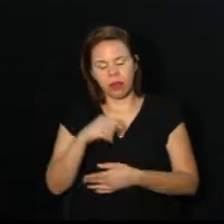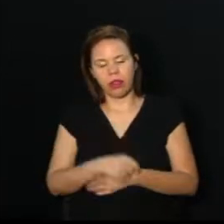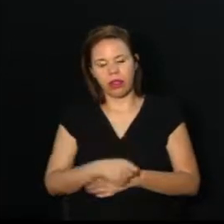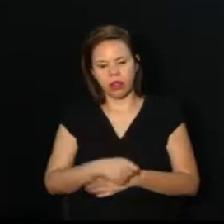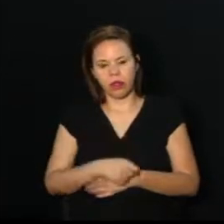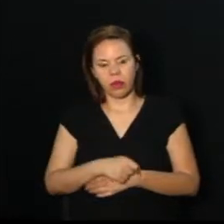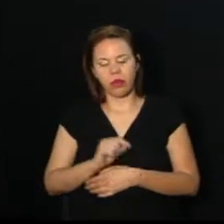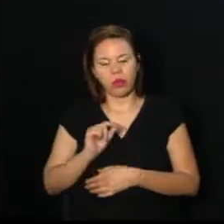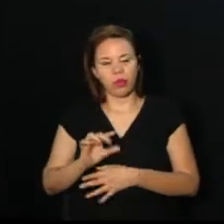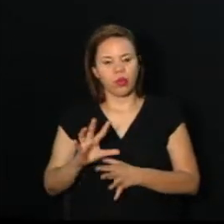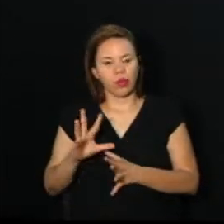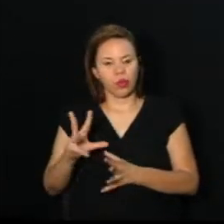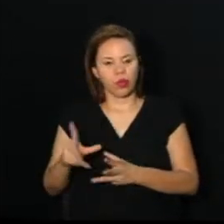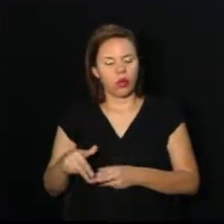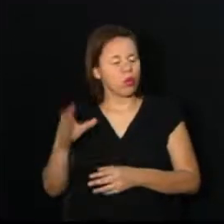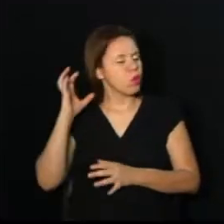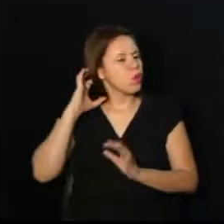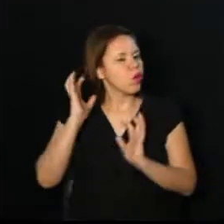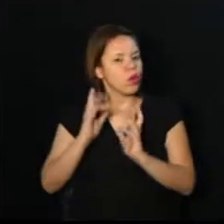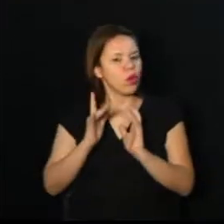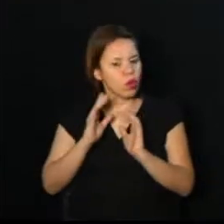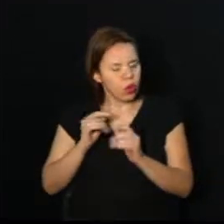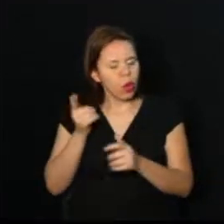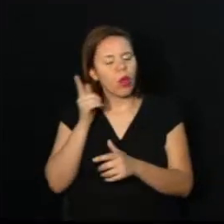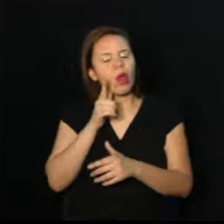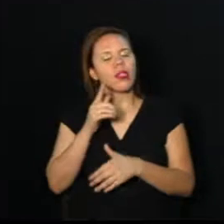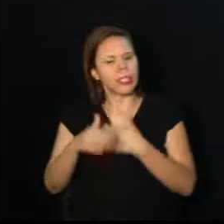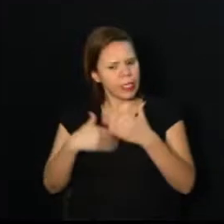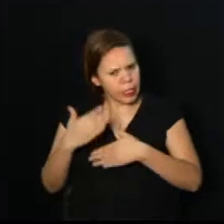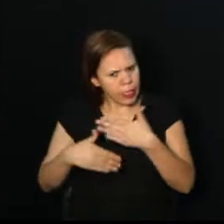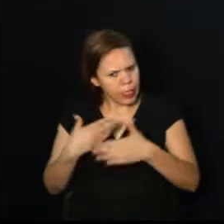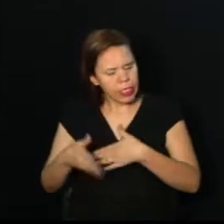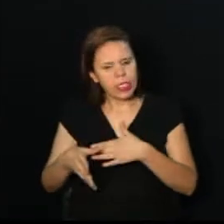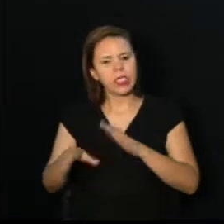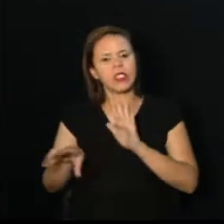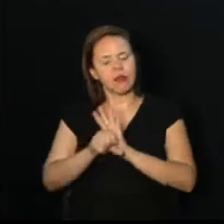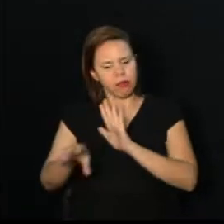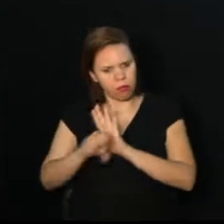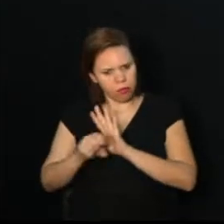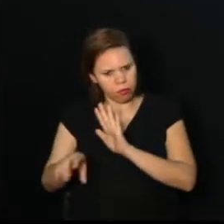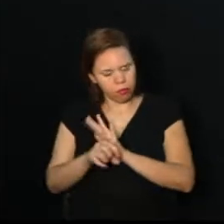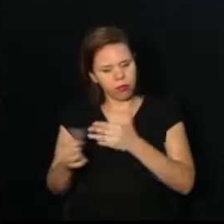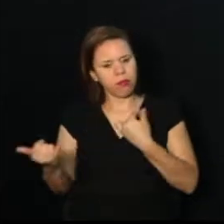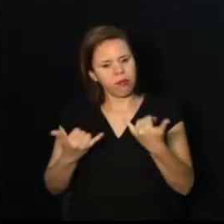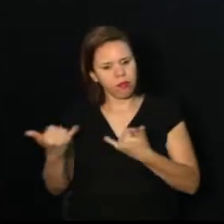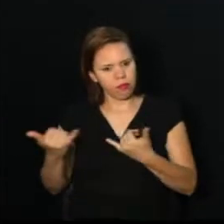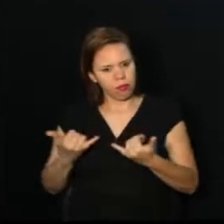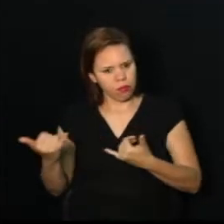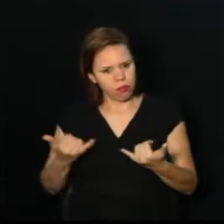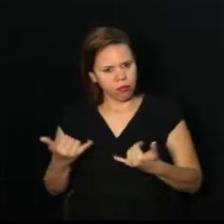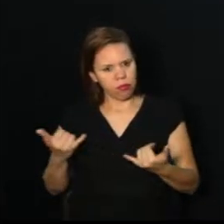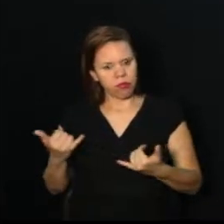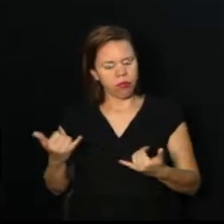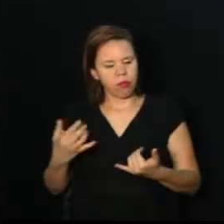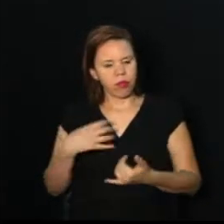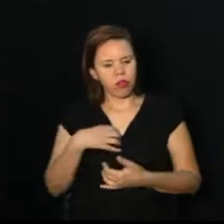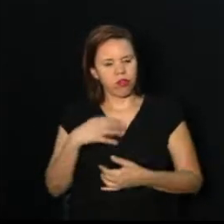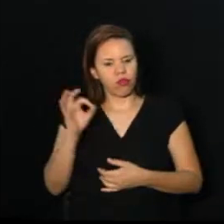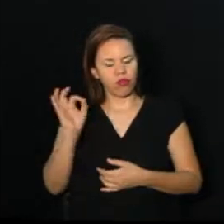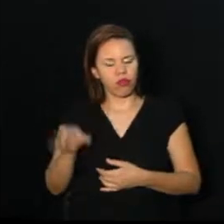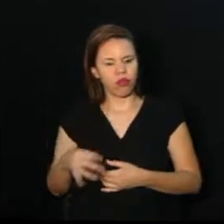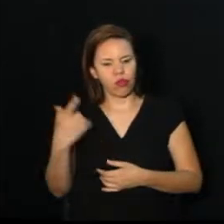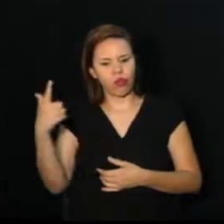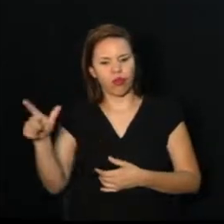que todo o cérebro processa a informação recebida de uma forma ou